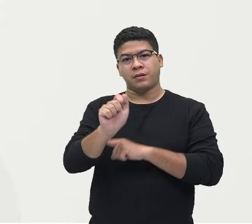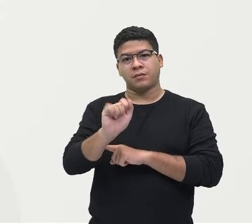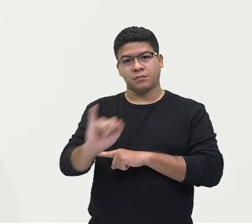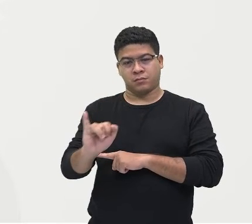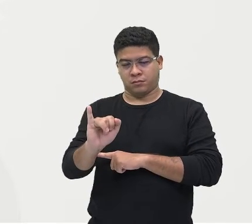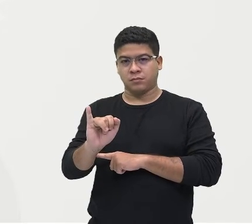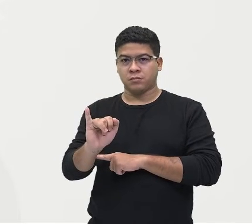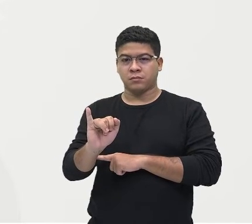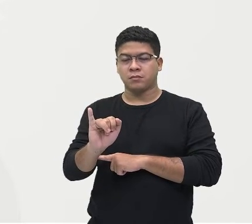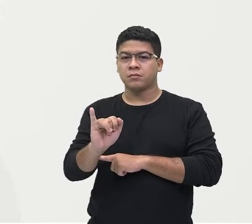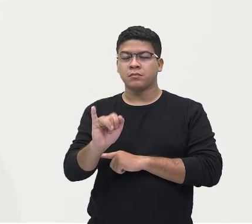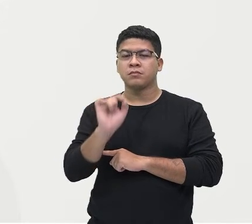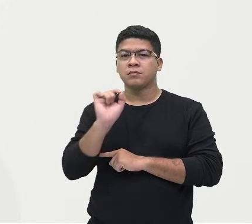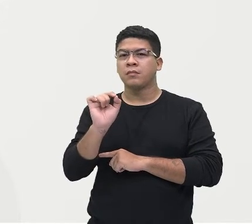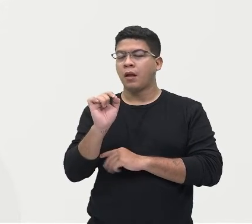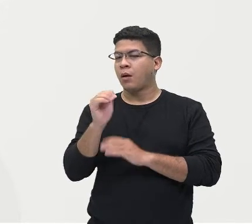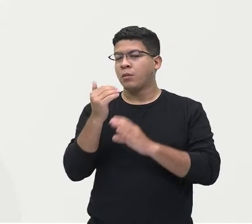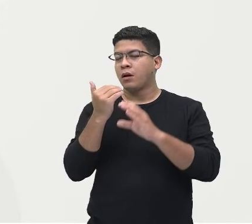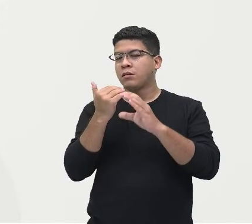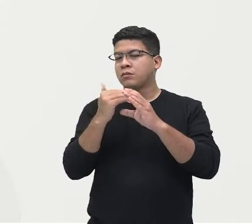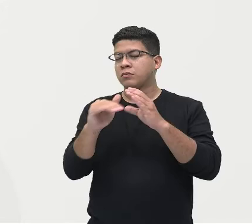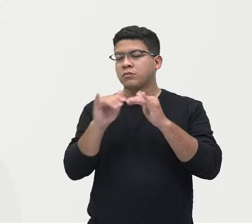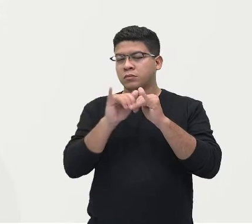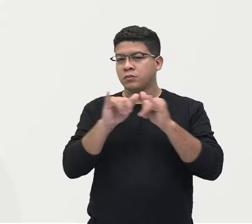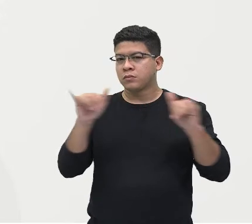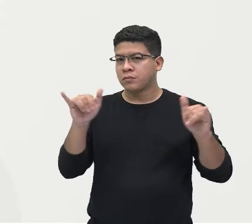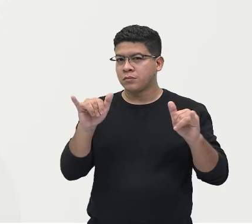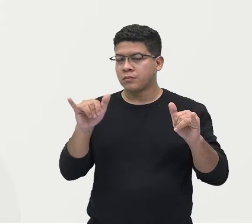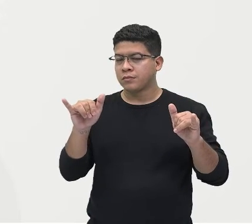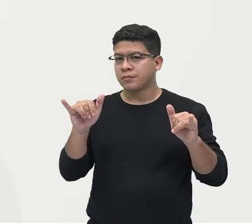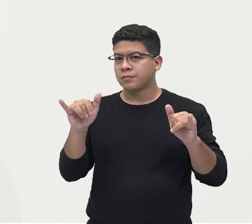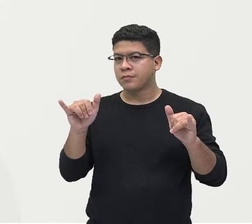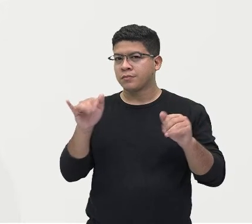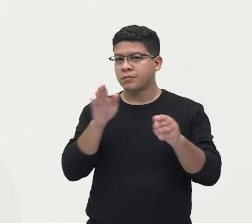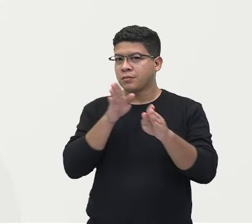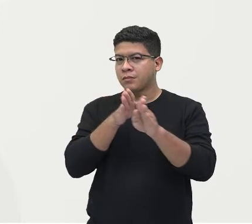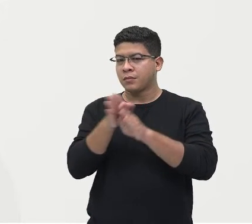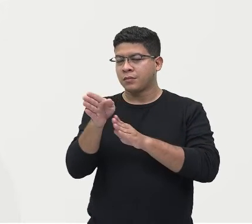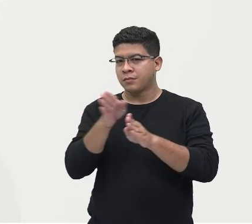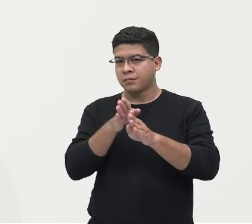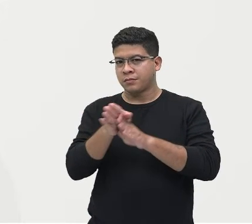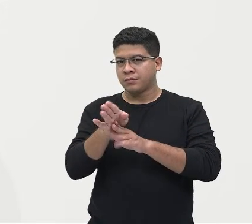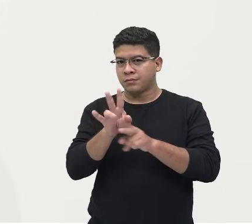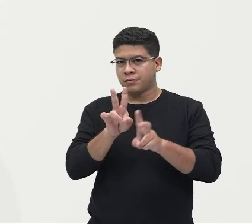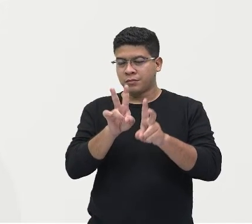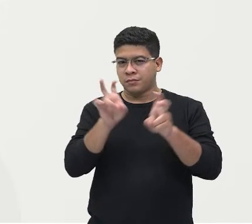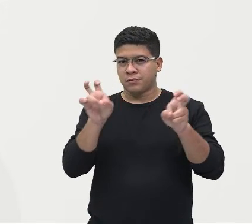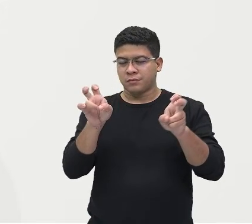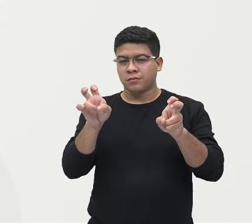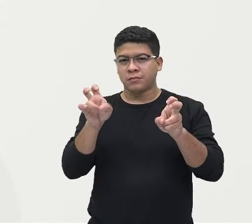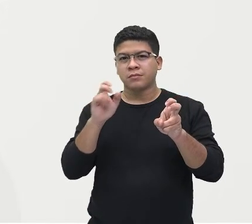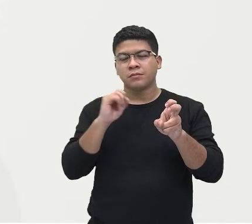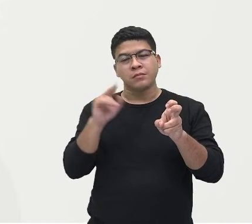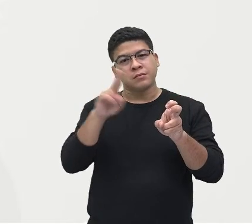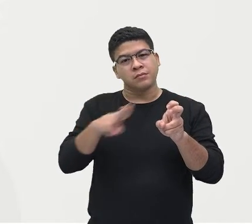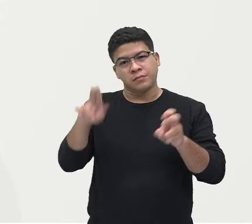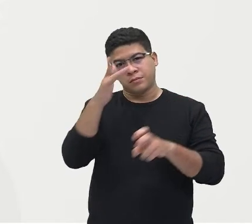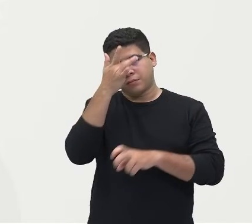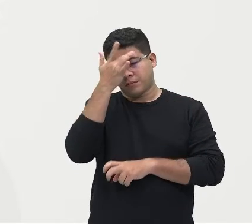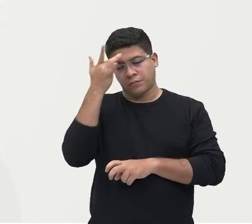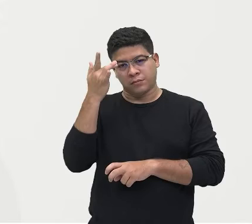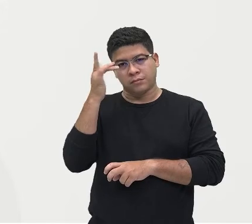para recomendar, né? Recommend, coisas, né? Assuntos que os usuários,